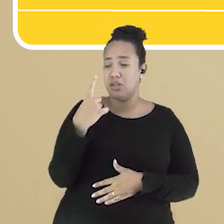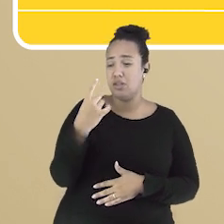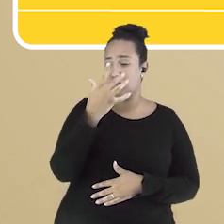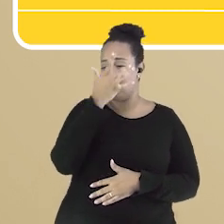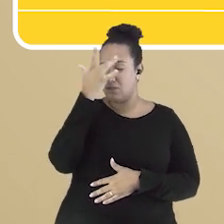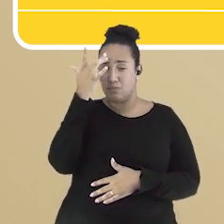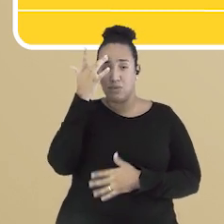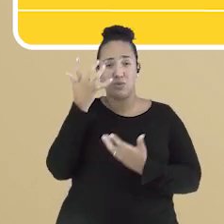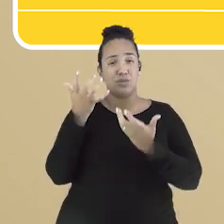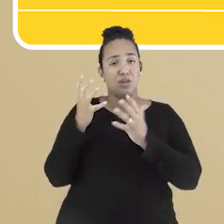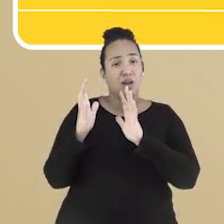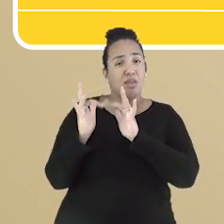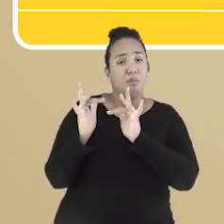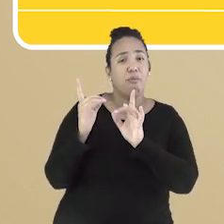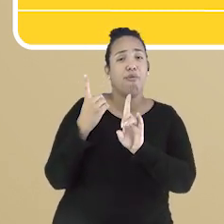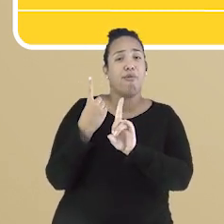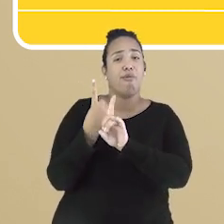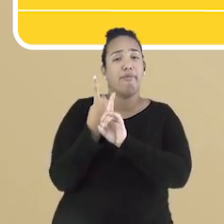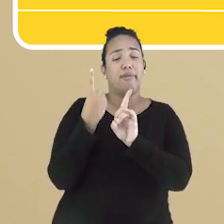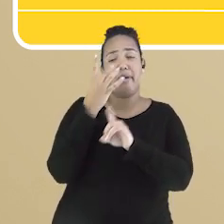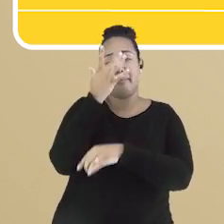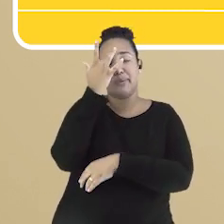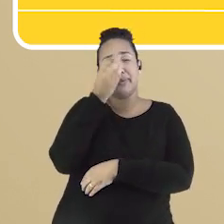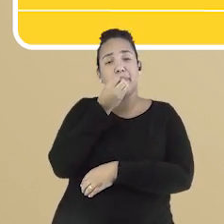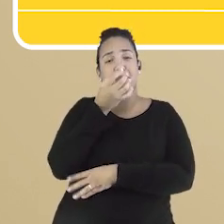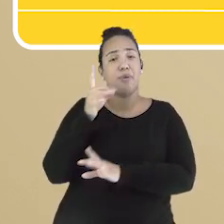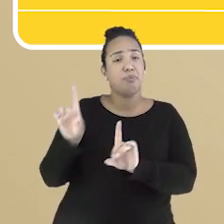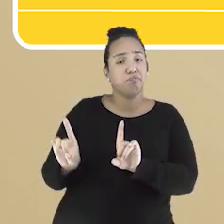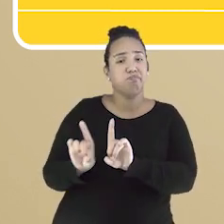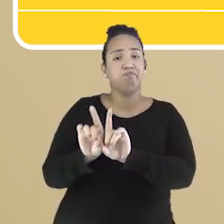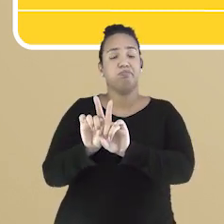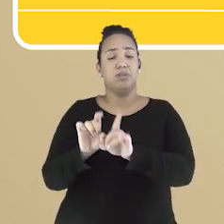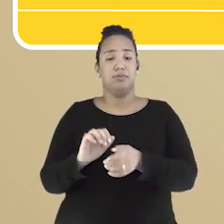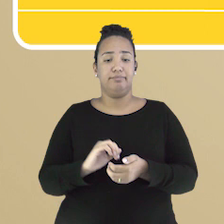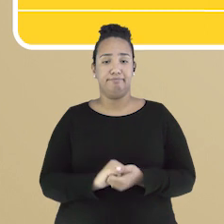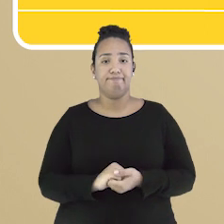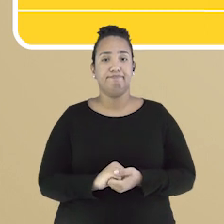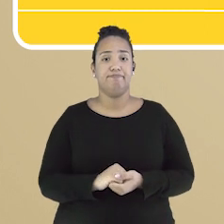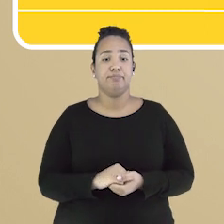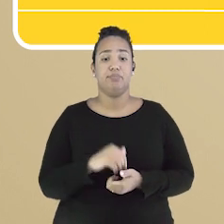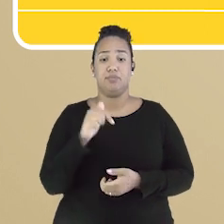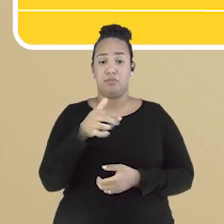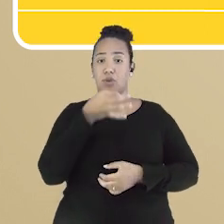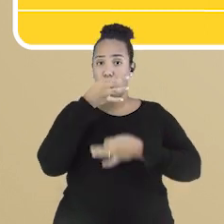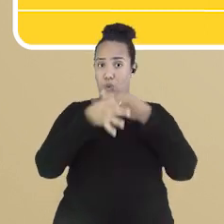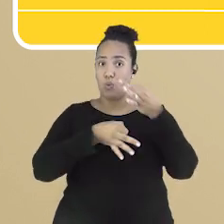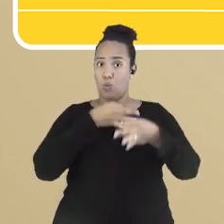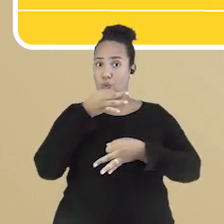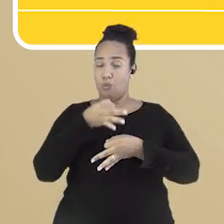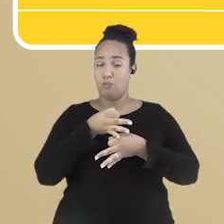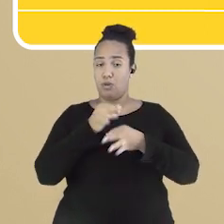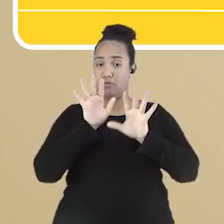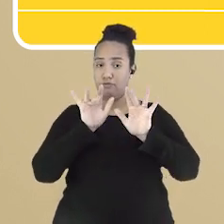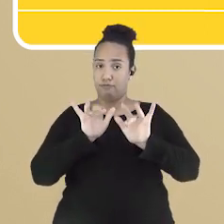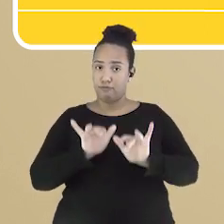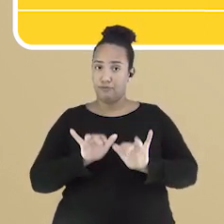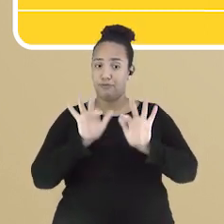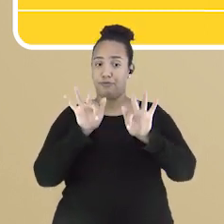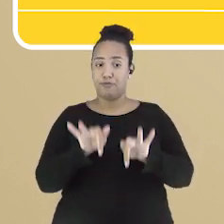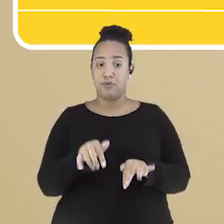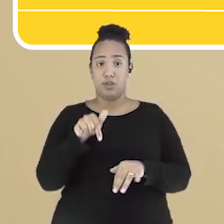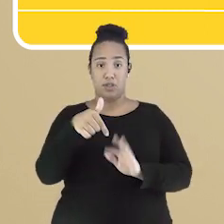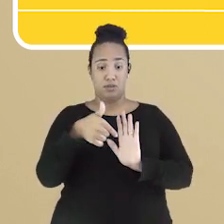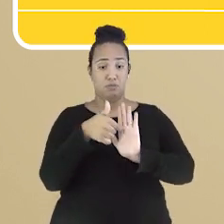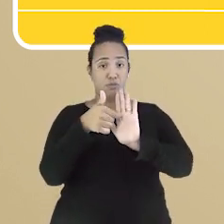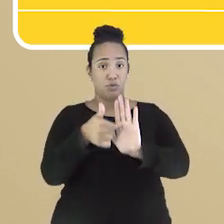interesse de quem deseja uma companhia. Esse posicionamento mais forte conclui a argumentação desenvolvida ao longo do texto. O editorial